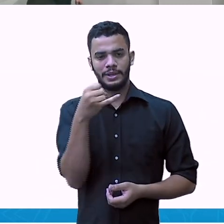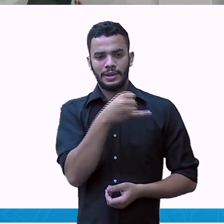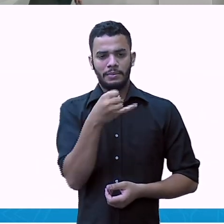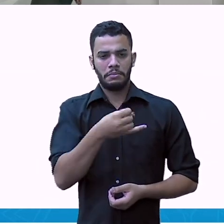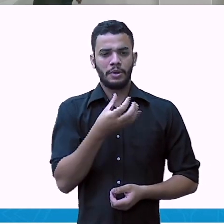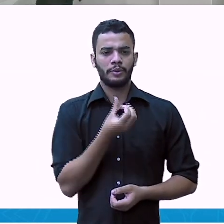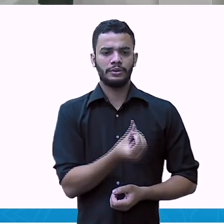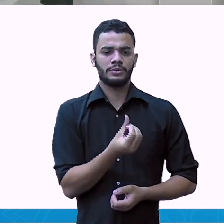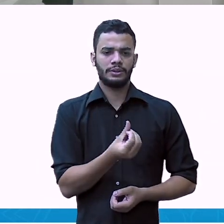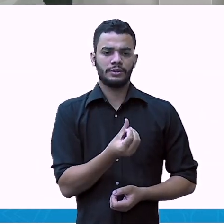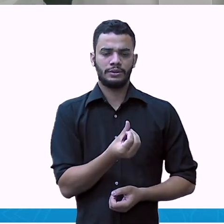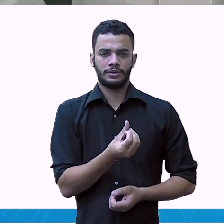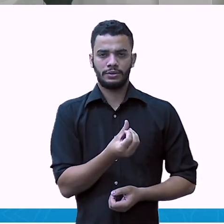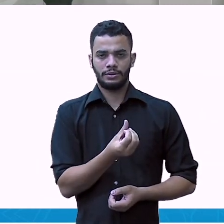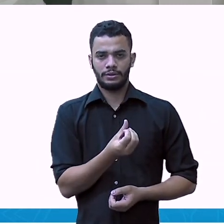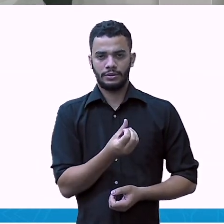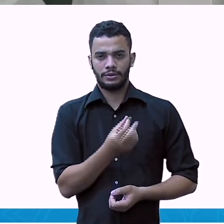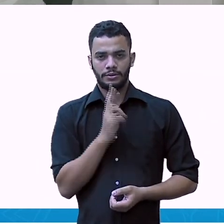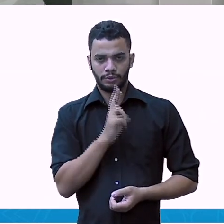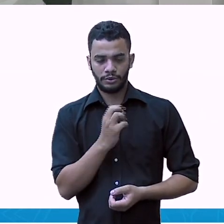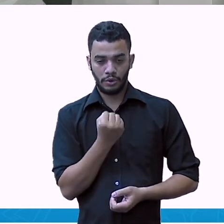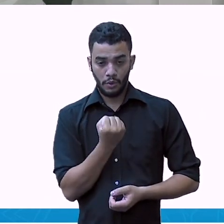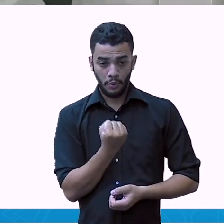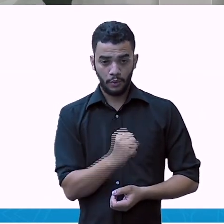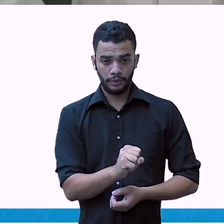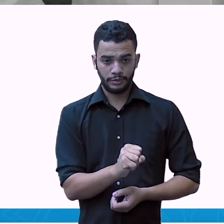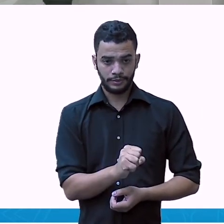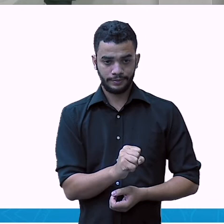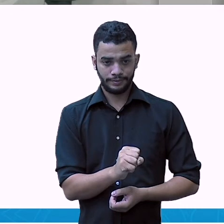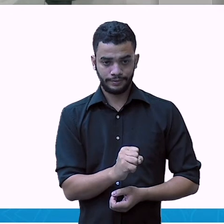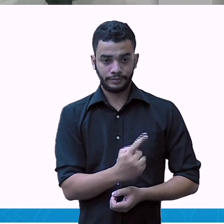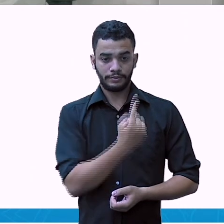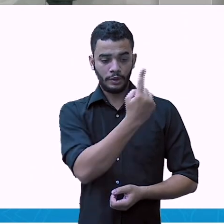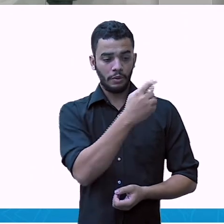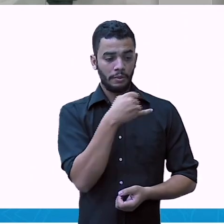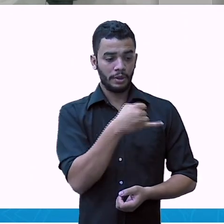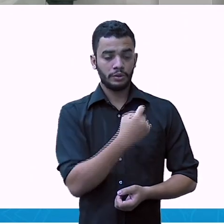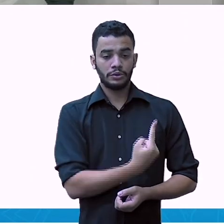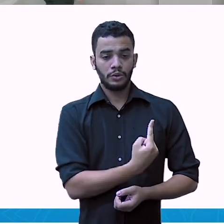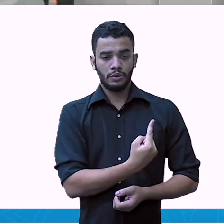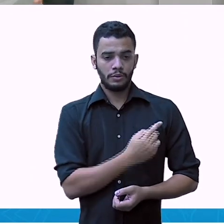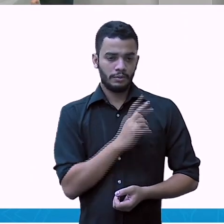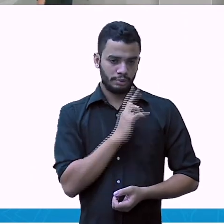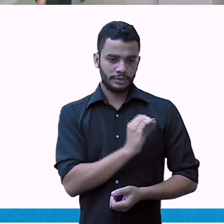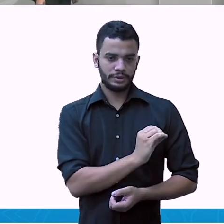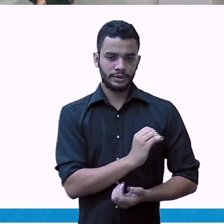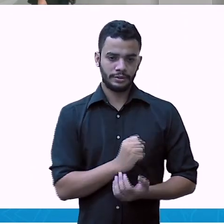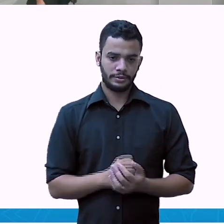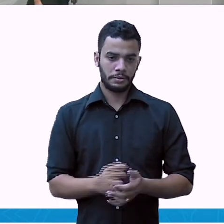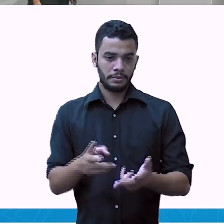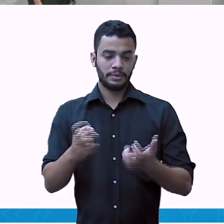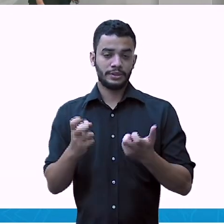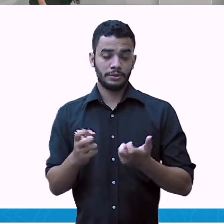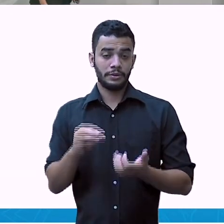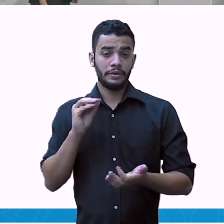me restar 8. 1 tira 1, 0. Então,